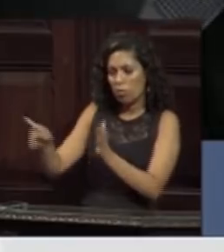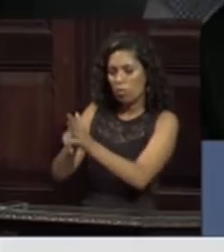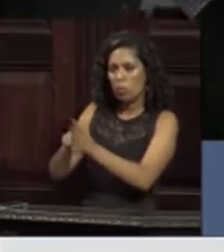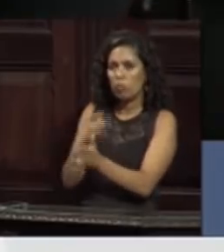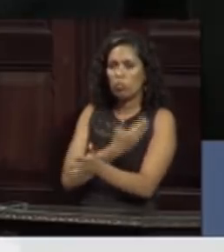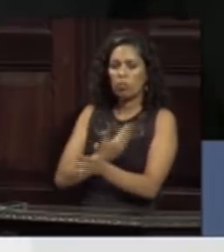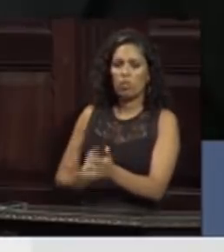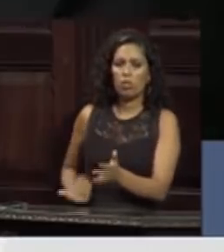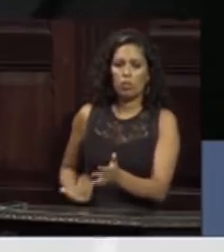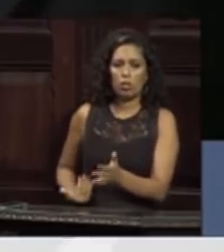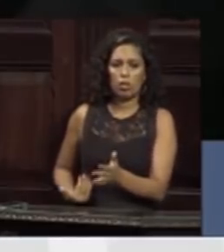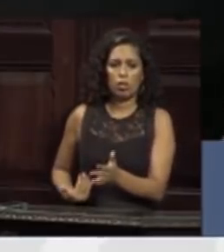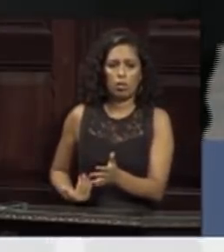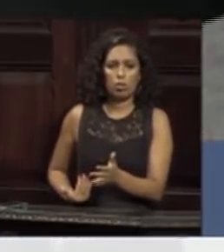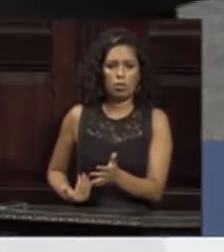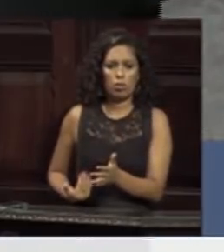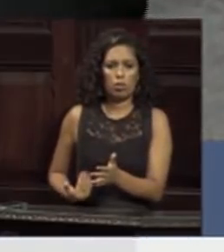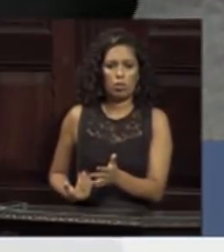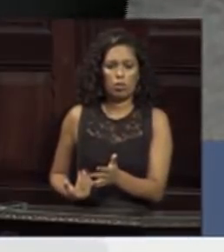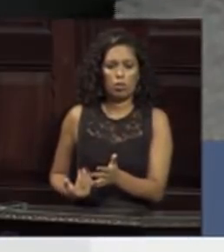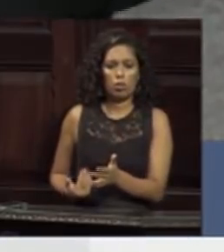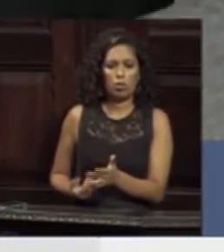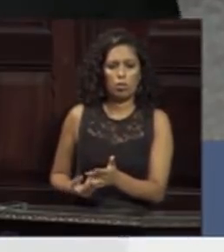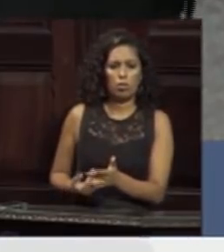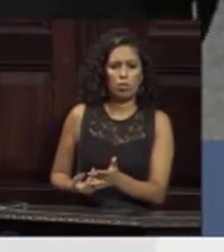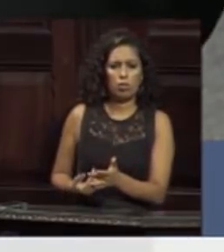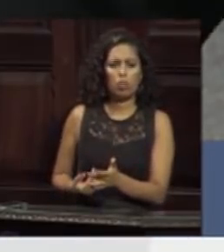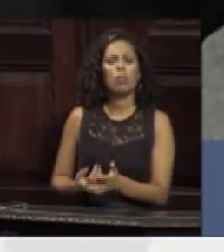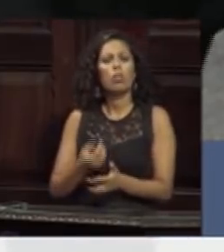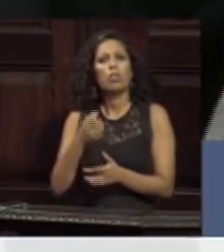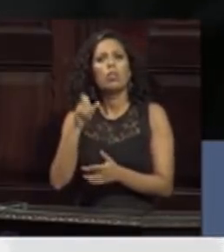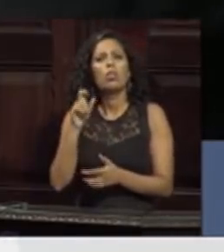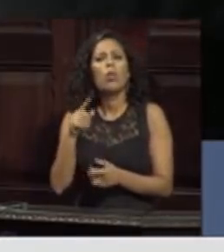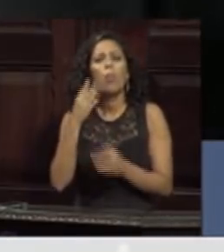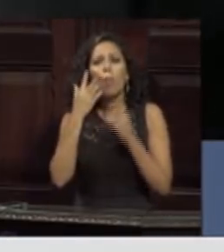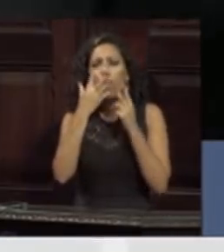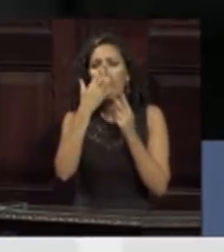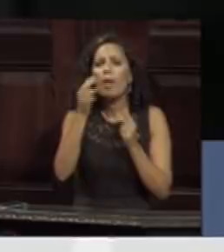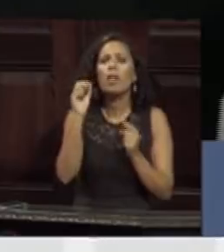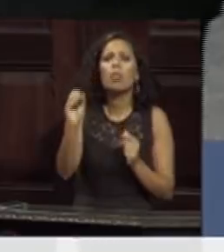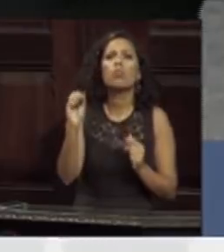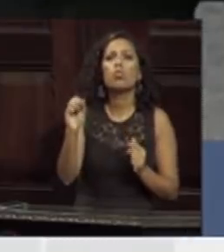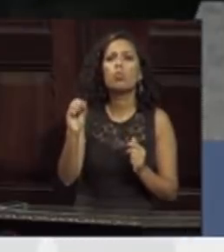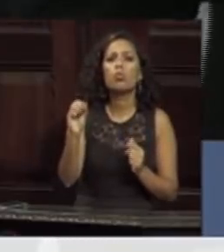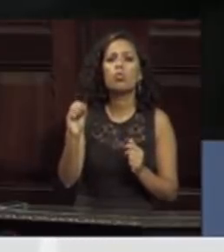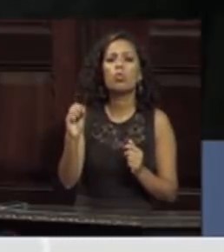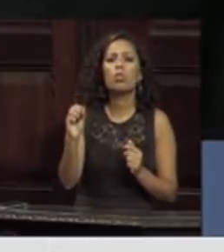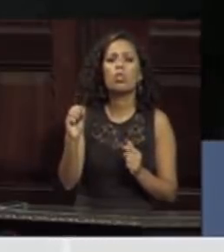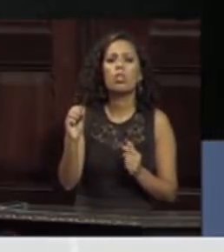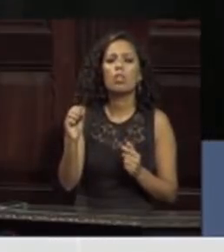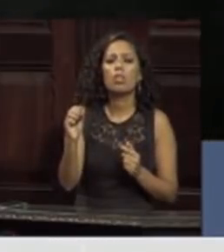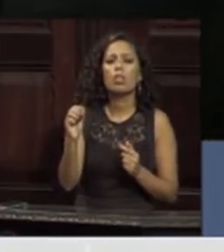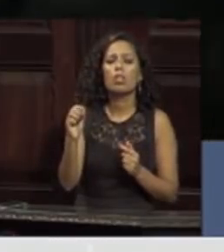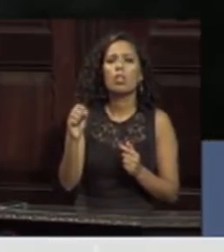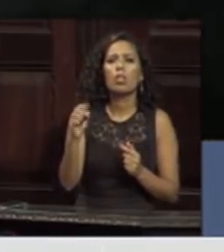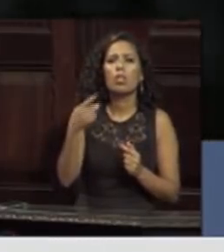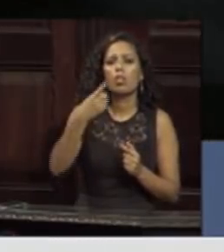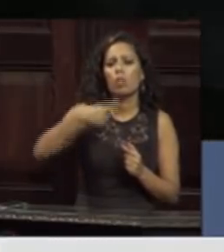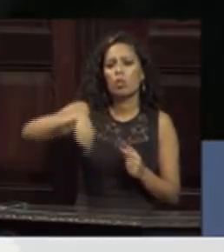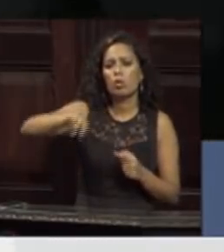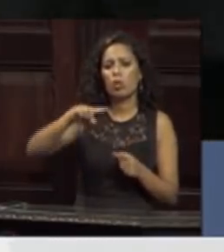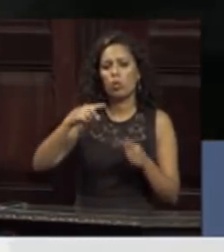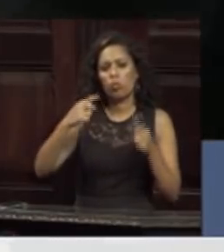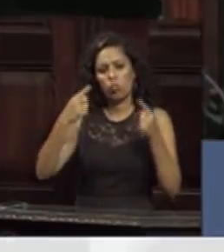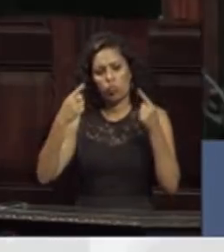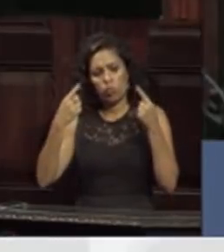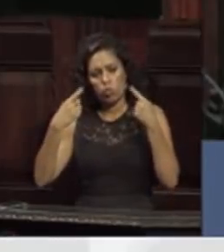e aprovamos ou não. Então é uma forma de guisar e de ir contra esse projeto se aprovarmos essa